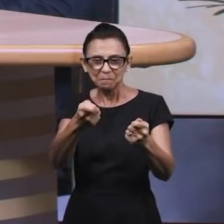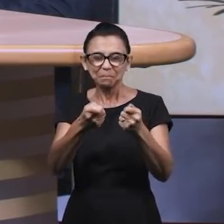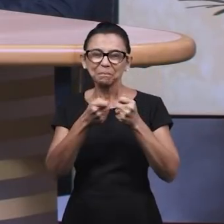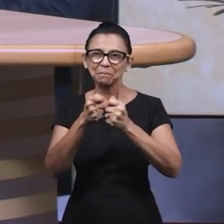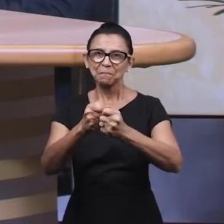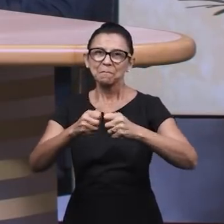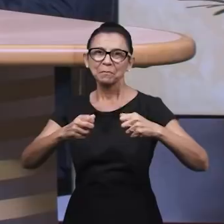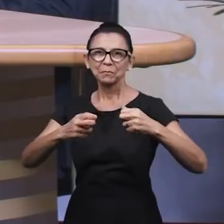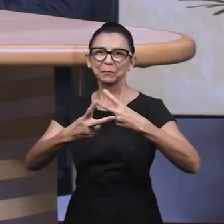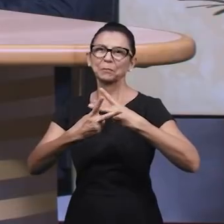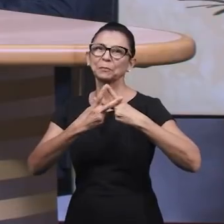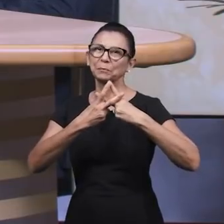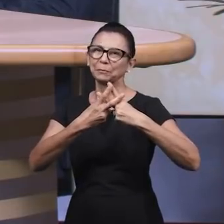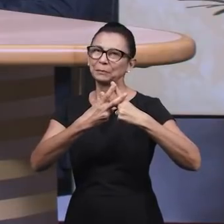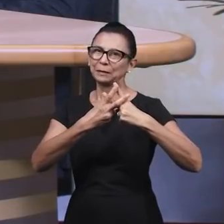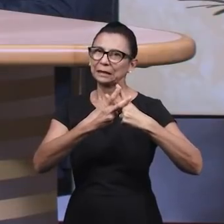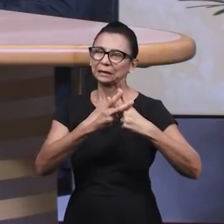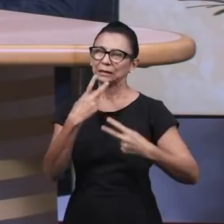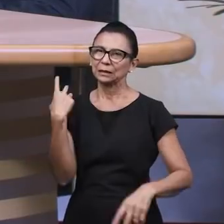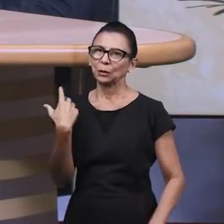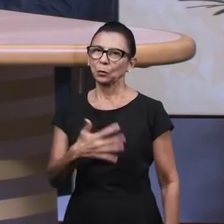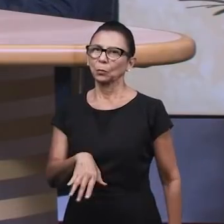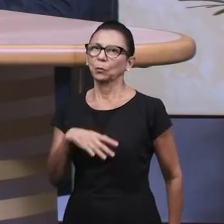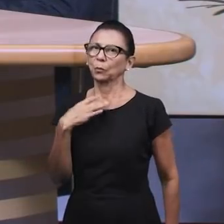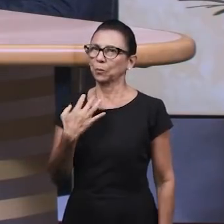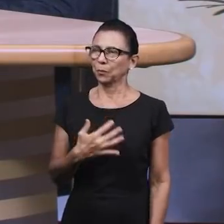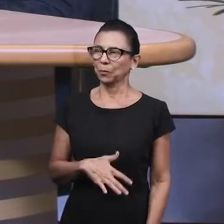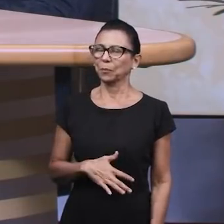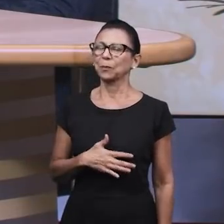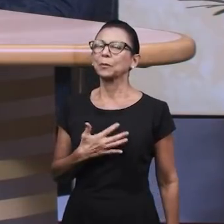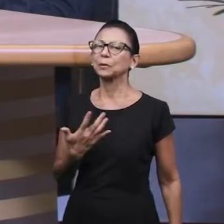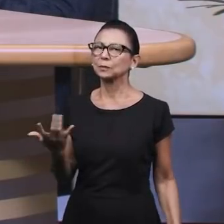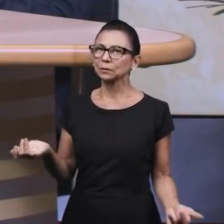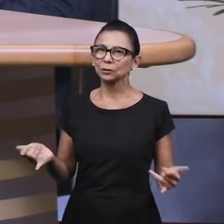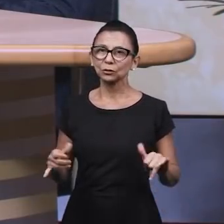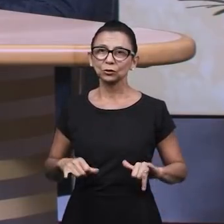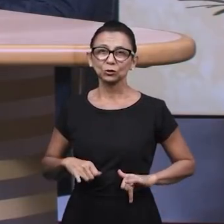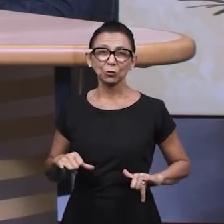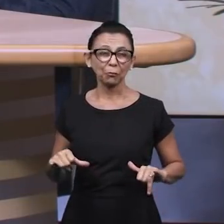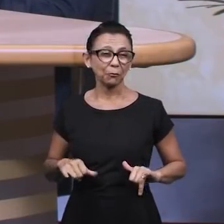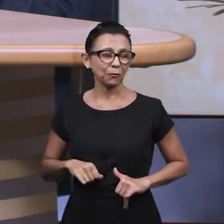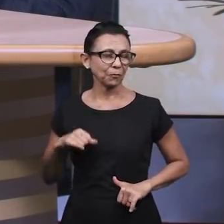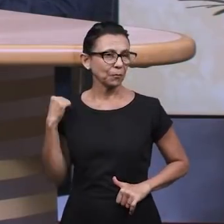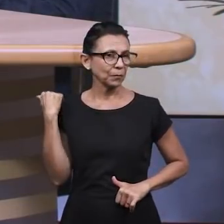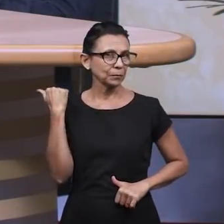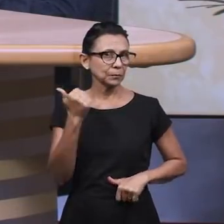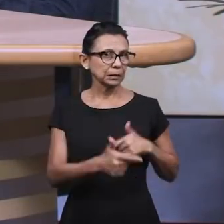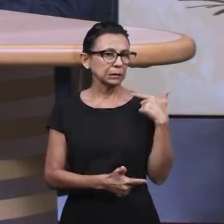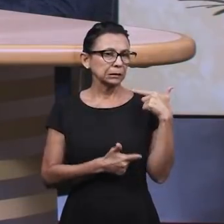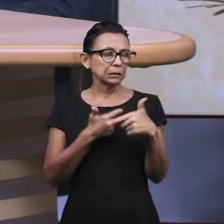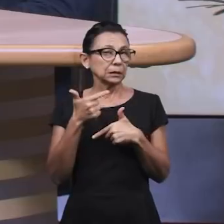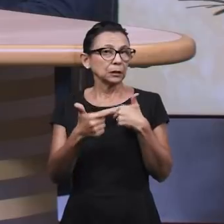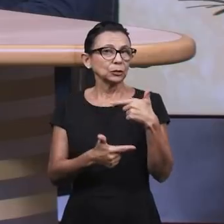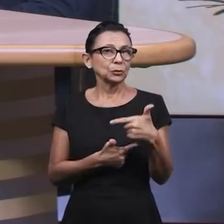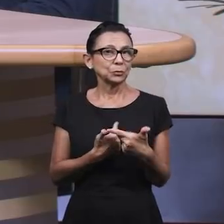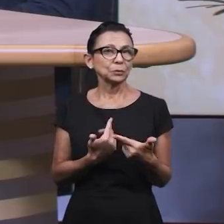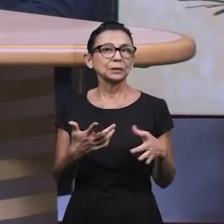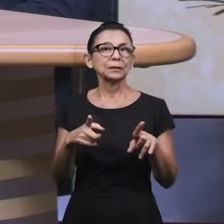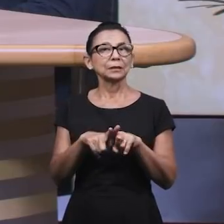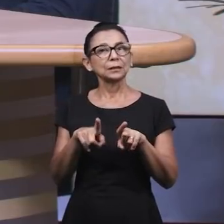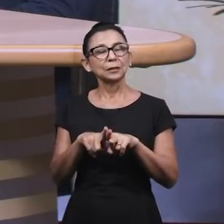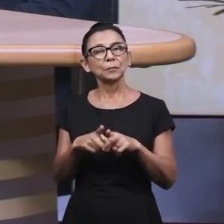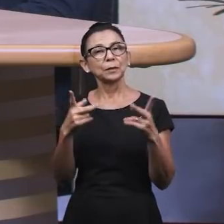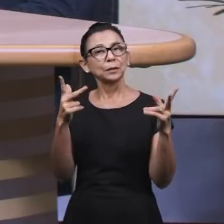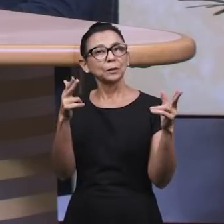preso, passou na prisão. Então, foi um homem que enfrentou toda a sorte de lutas que o Senhor Jesus